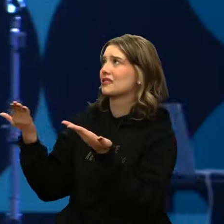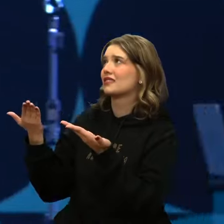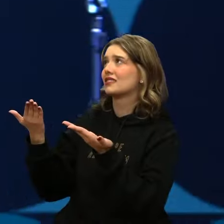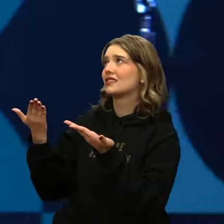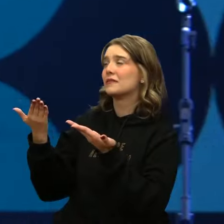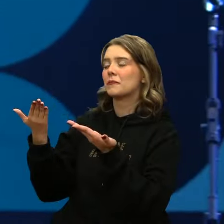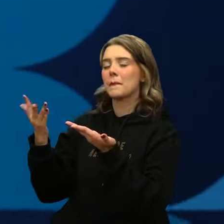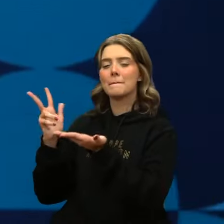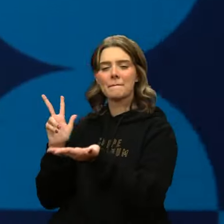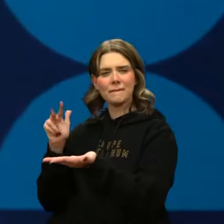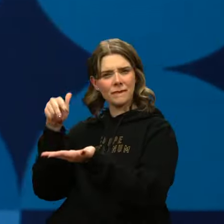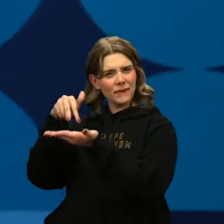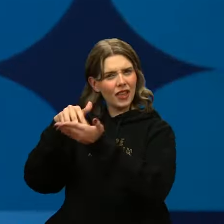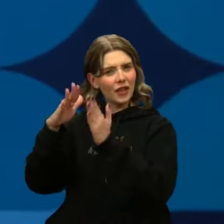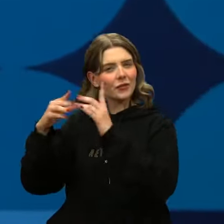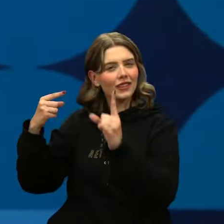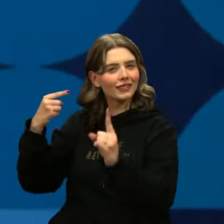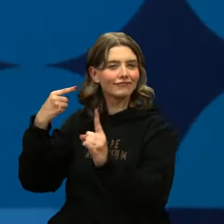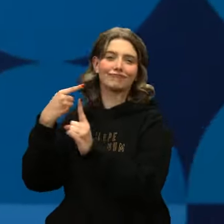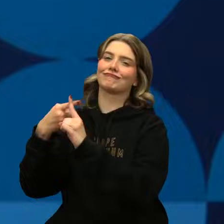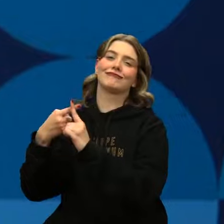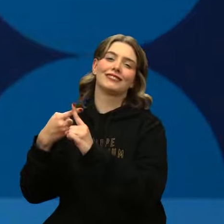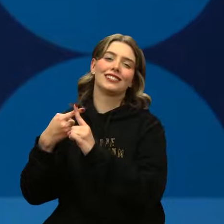está levantando uma igreja improvável.